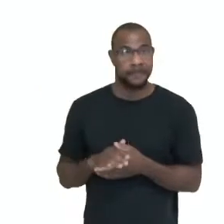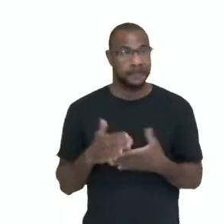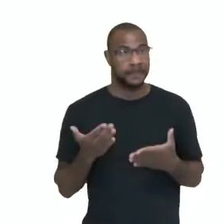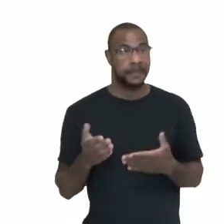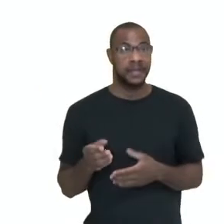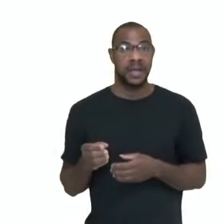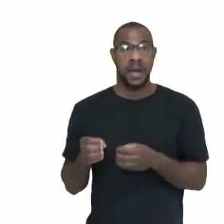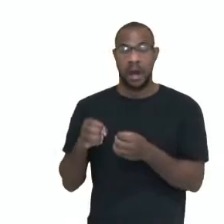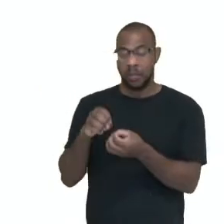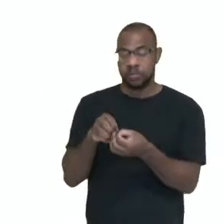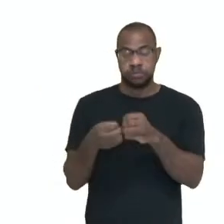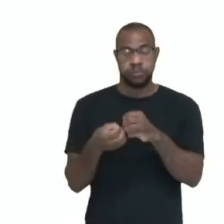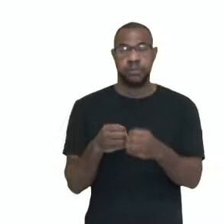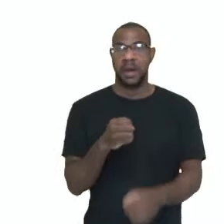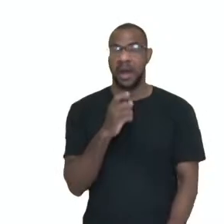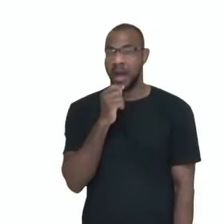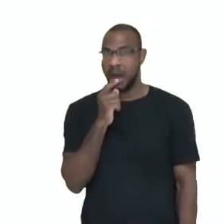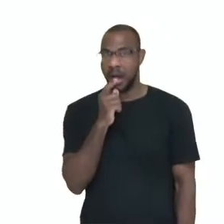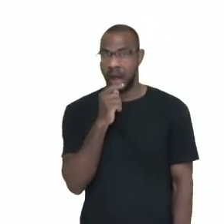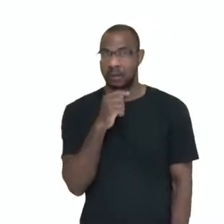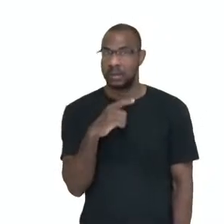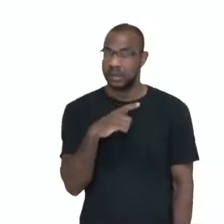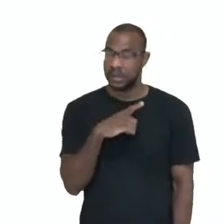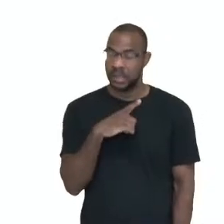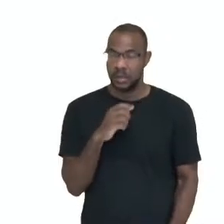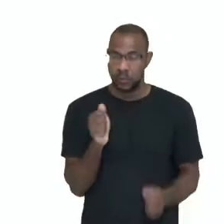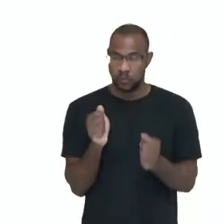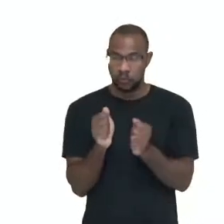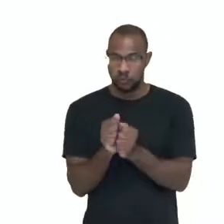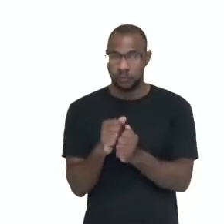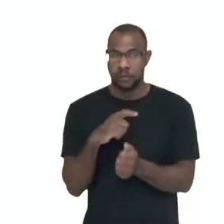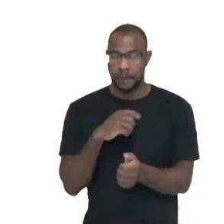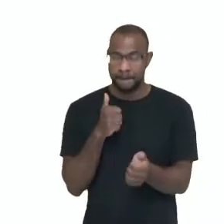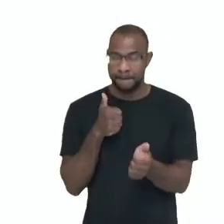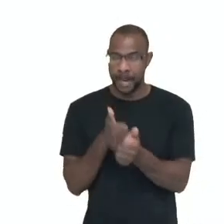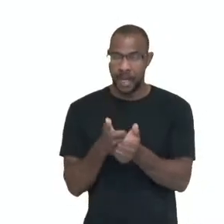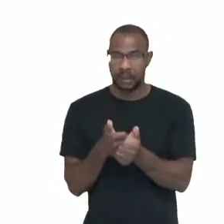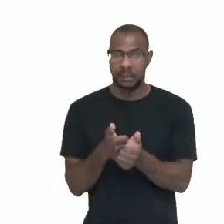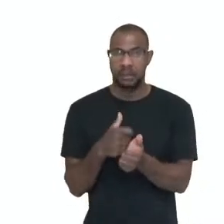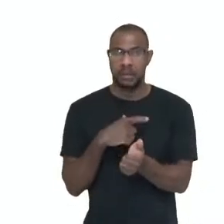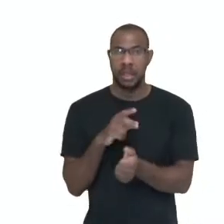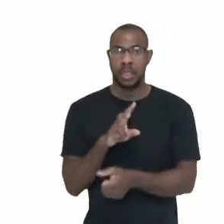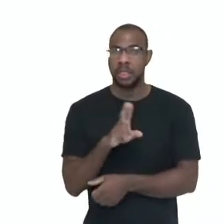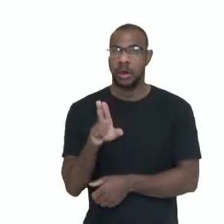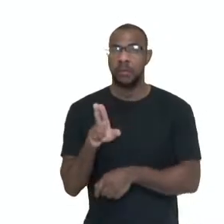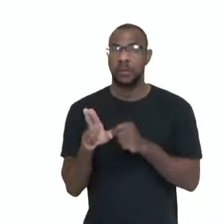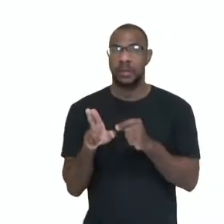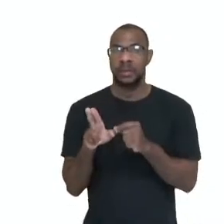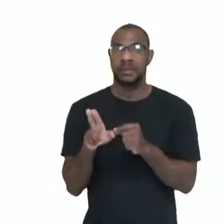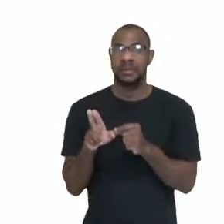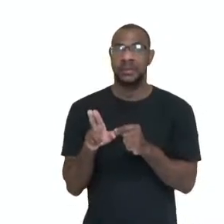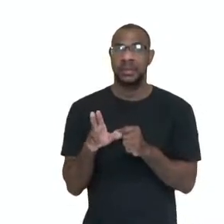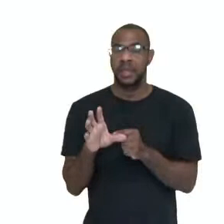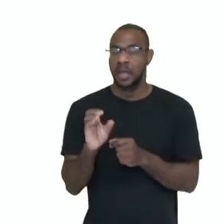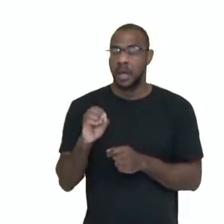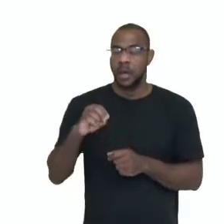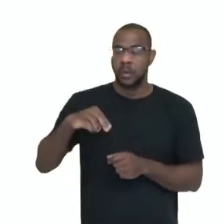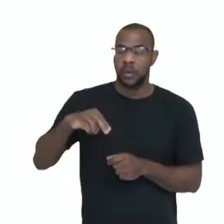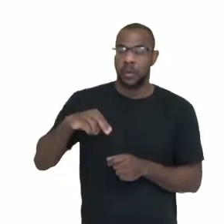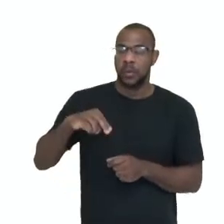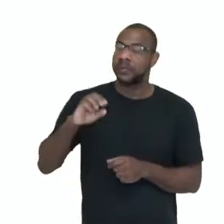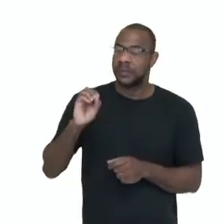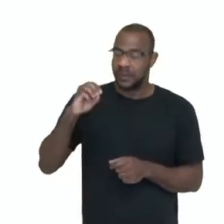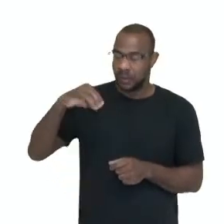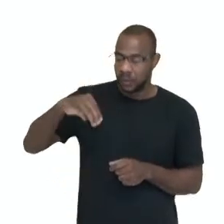As moléculas de ar, quando elas estão juntas, estão bem próximas, nós chamamos essa região de compressão.